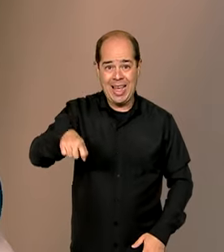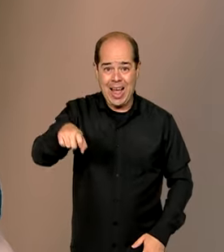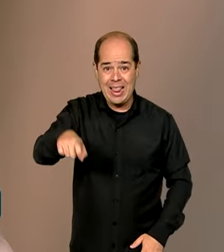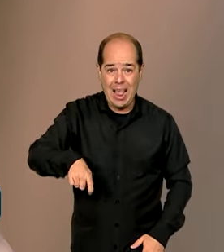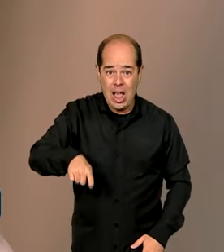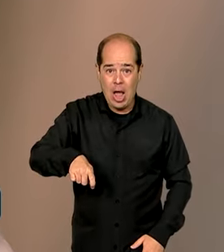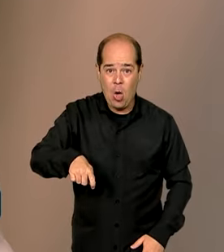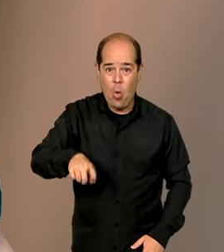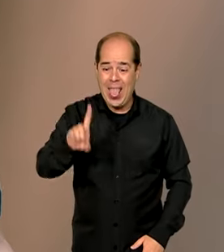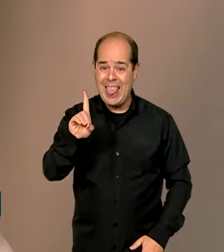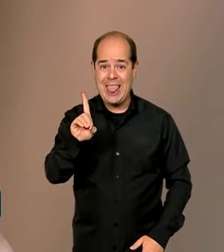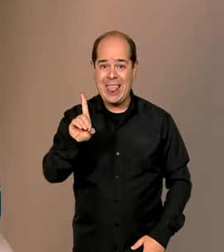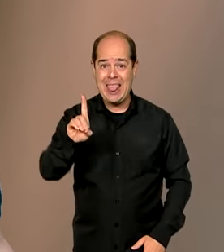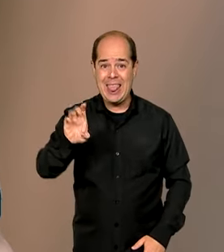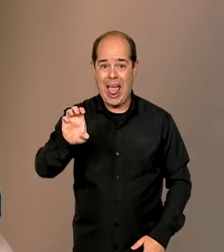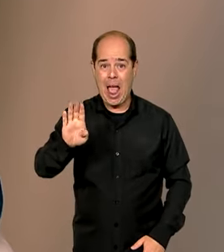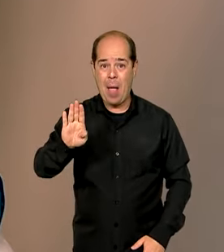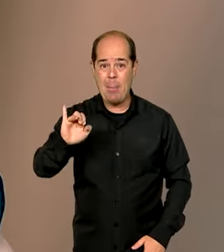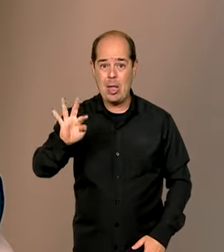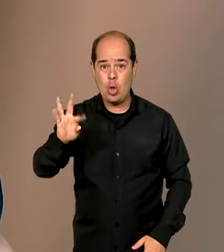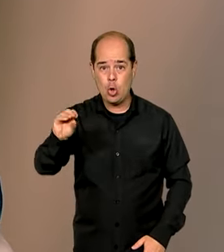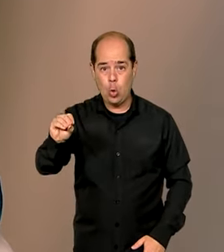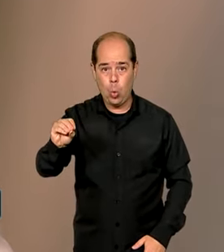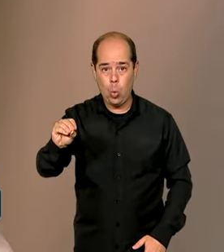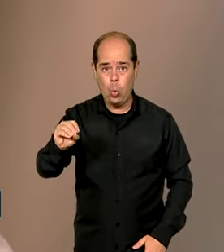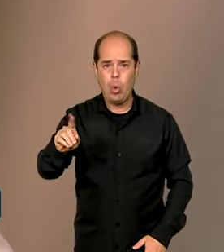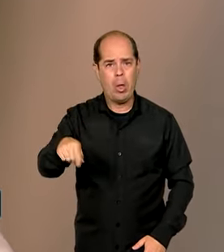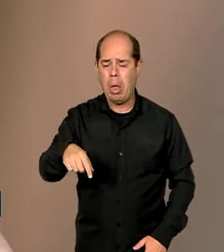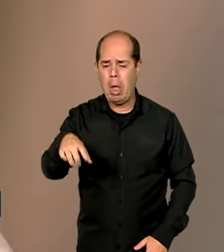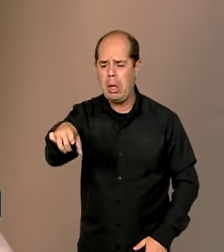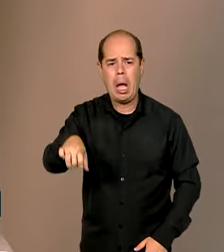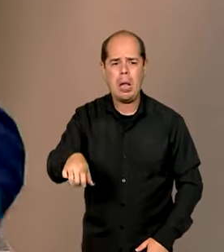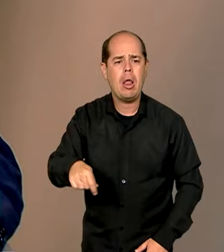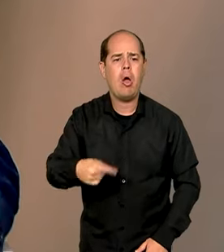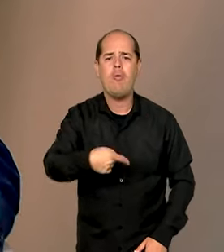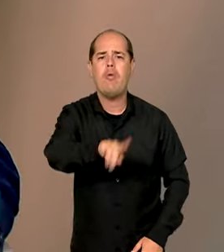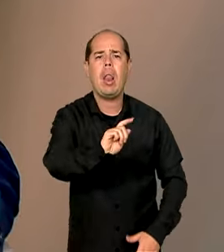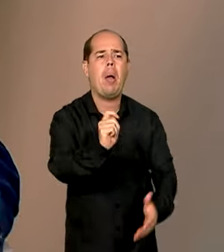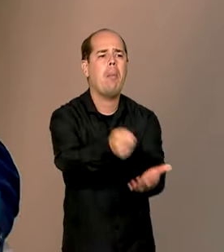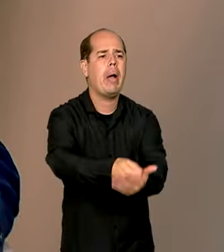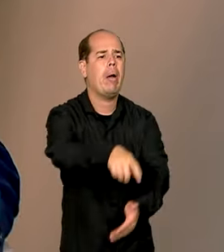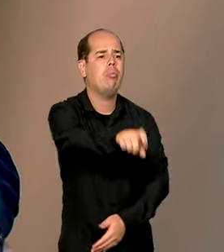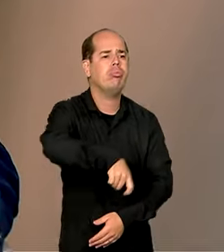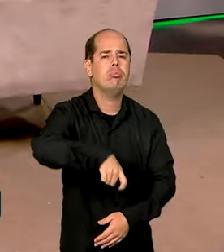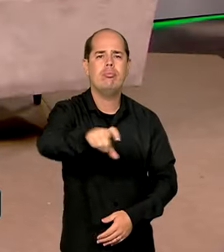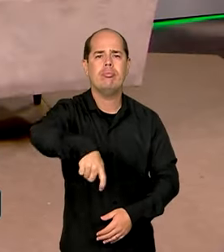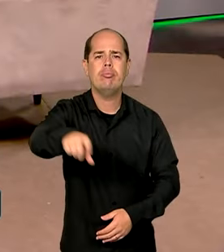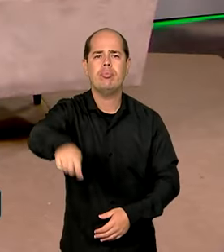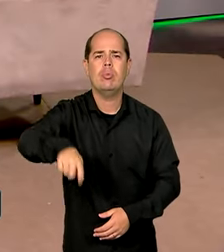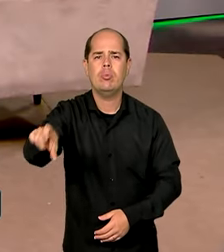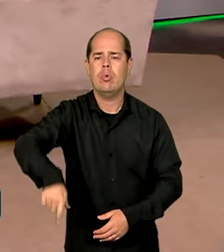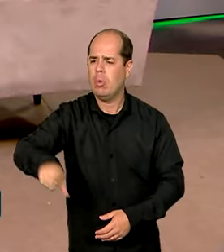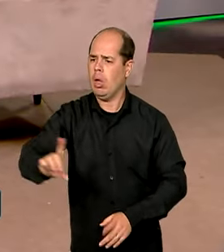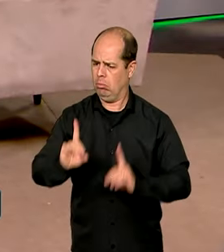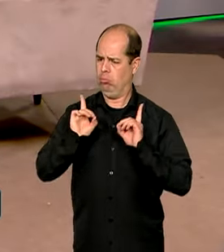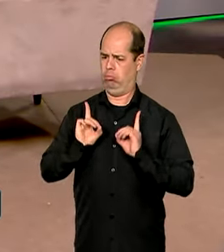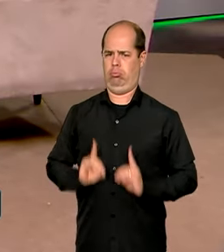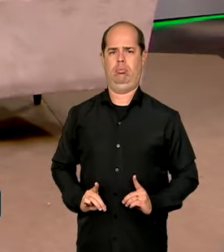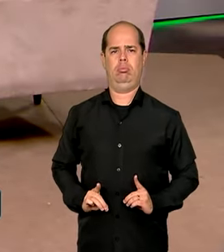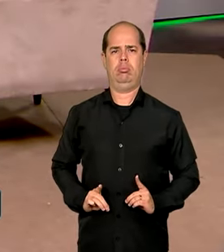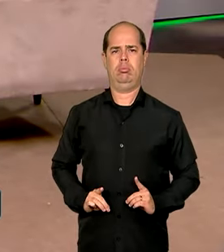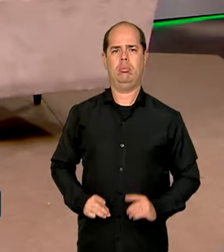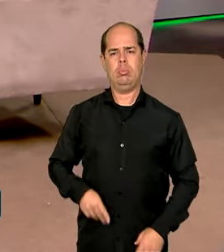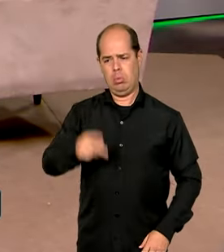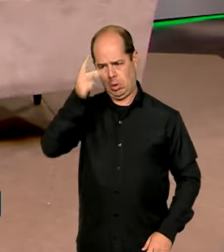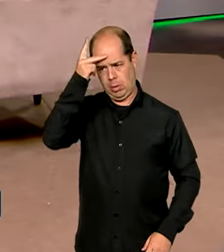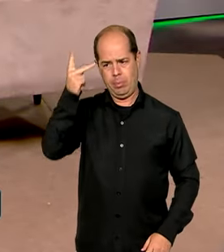pagamento. Você vai lá no supermercado, faz as compras, bota o cartão, pronto. É ali que resolve. Dignidade, né? Dignidade. Para as pessoas poderem dignidade. Utilizar o